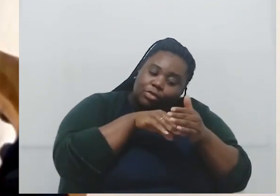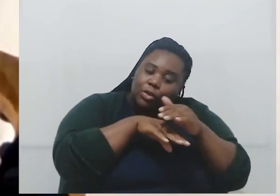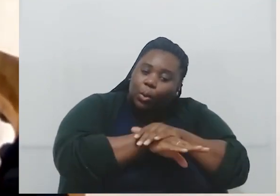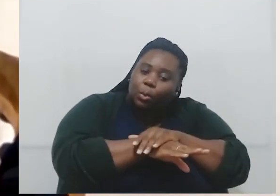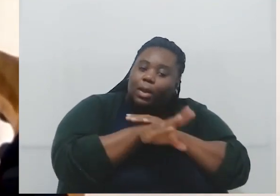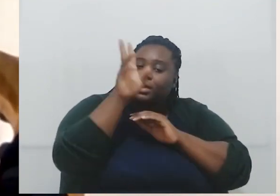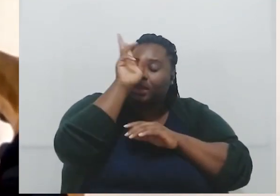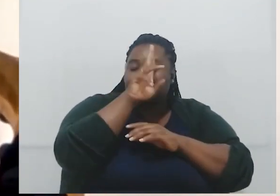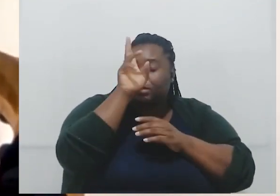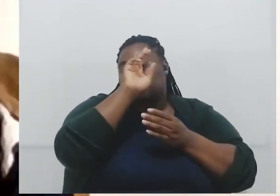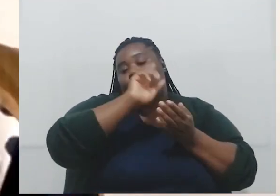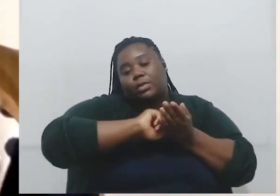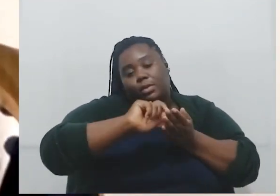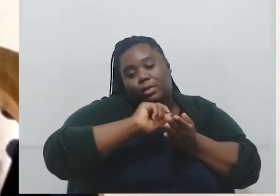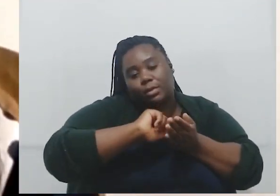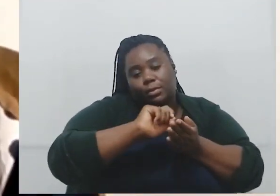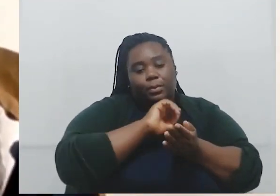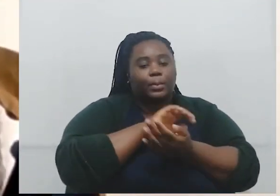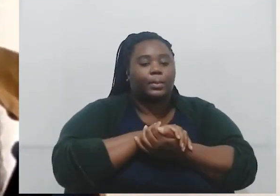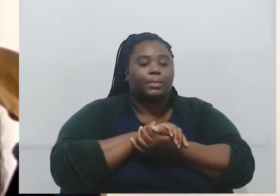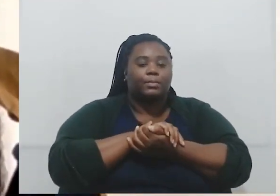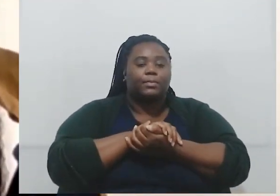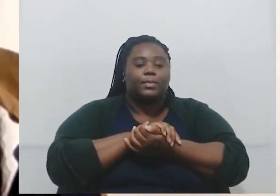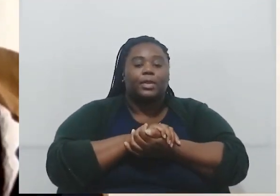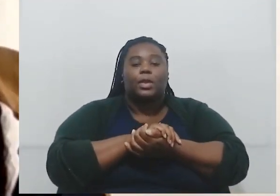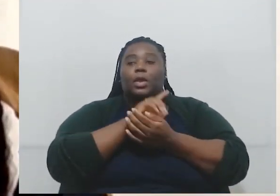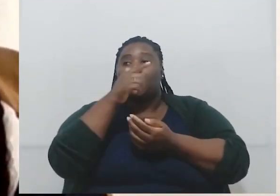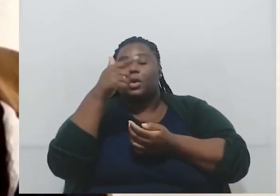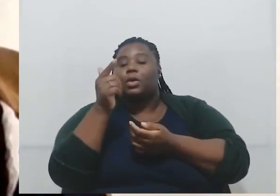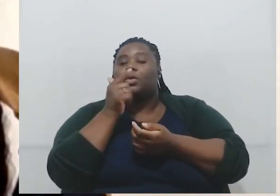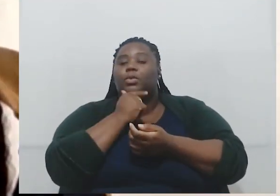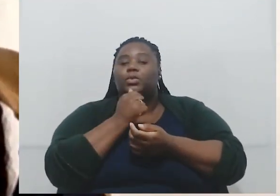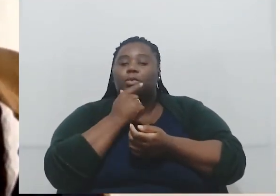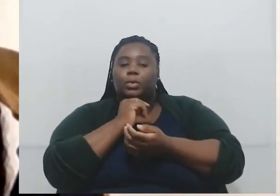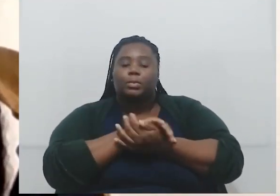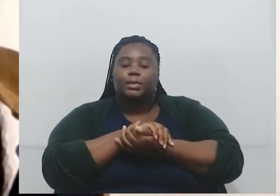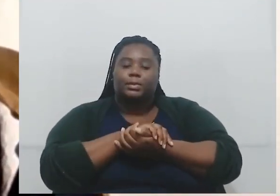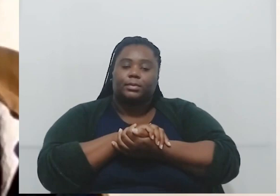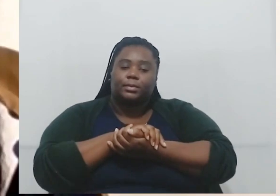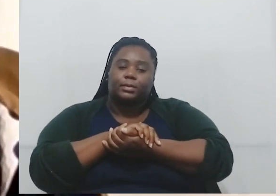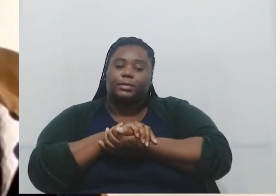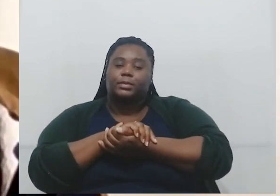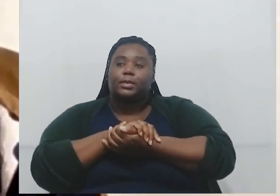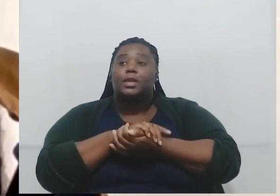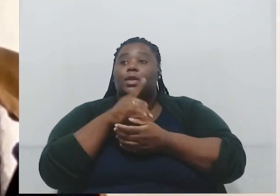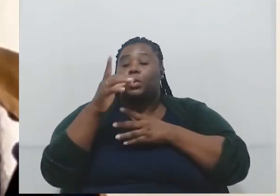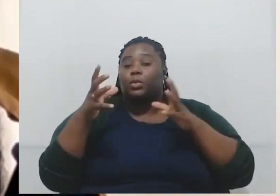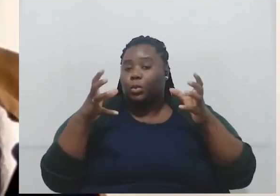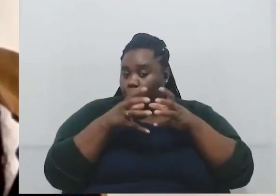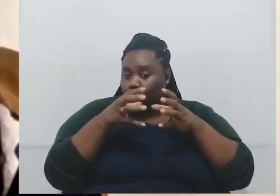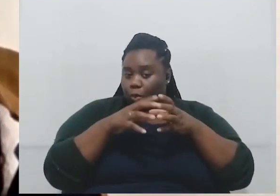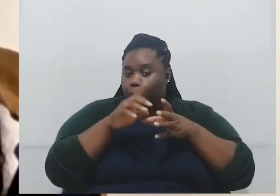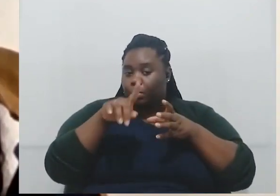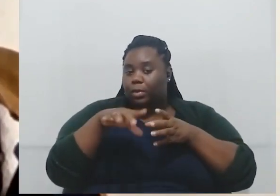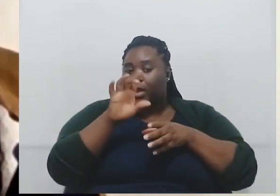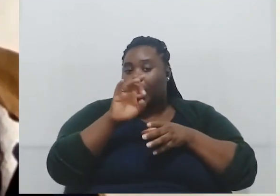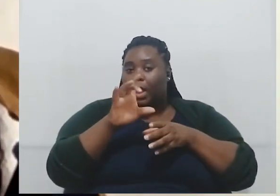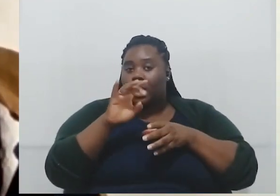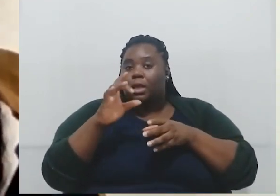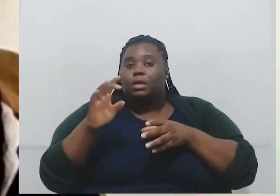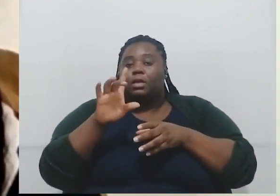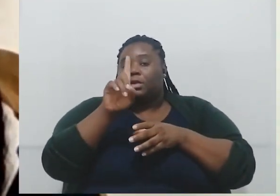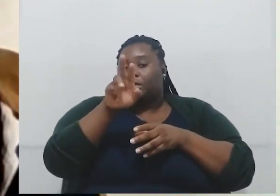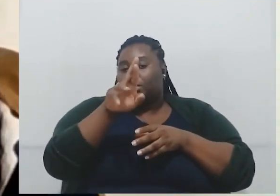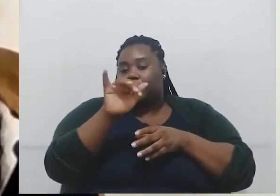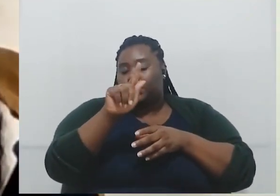falei para você, que são de drag queens, né? E aí temos Bruno Fuziwara, Adriele Rezende, Cleiton, acho